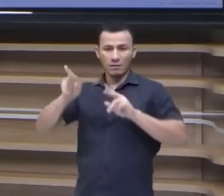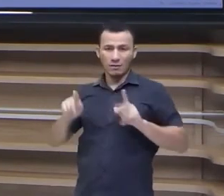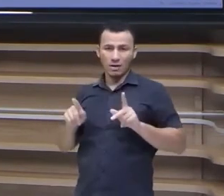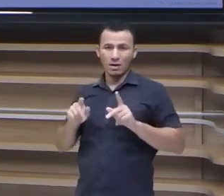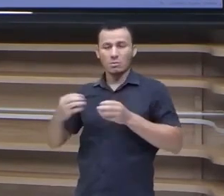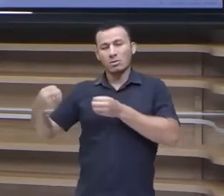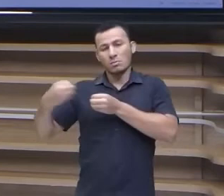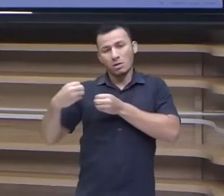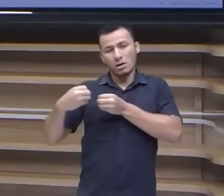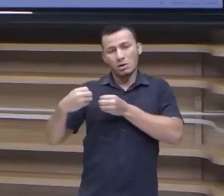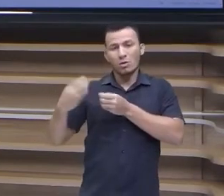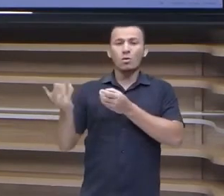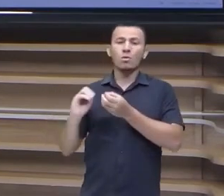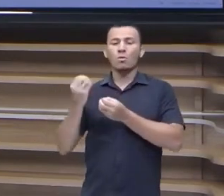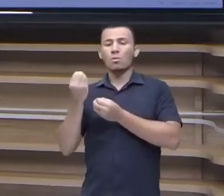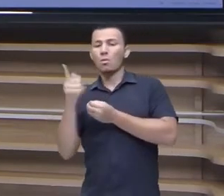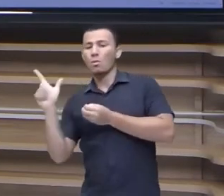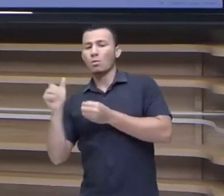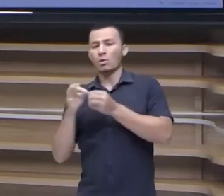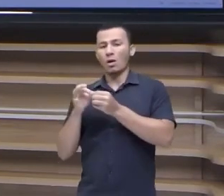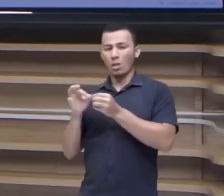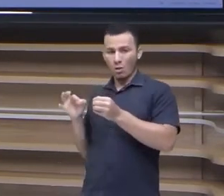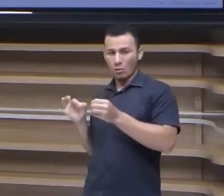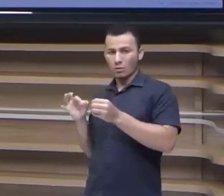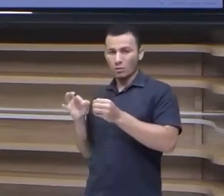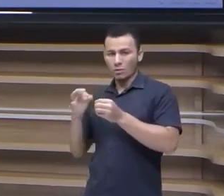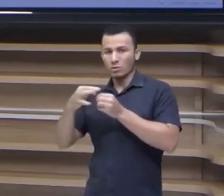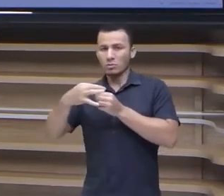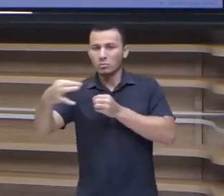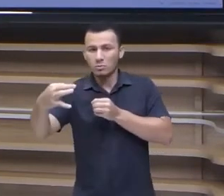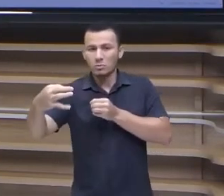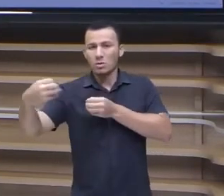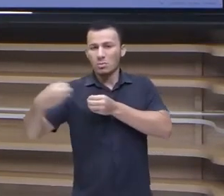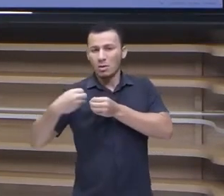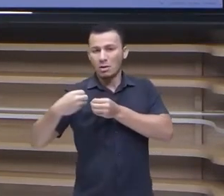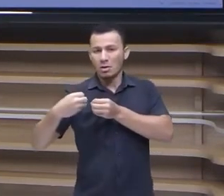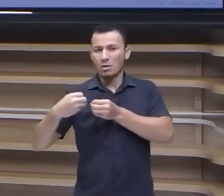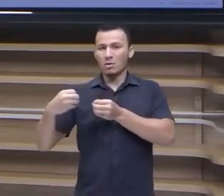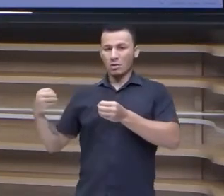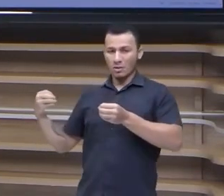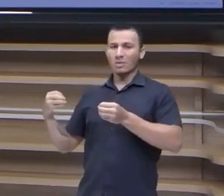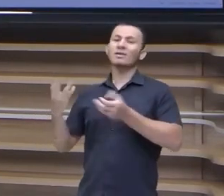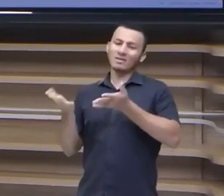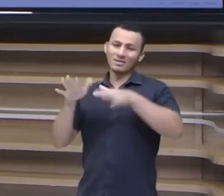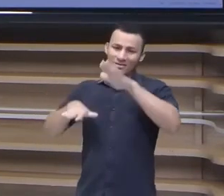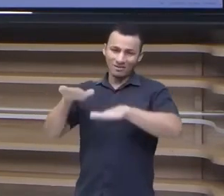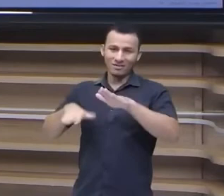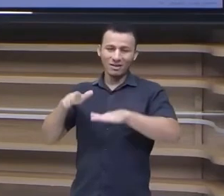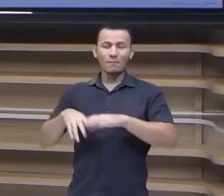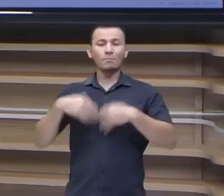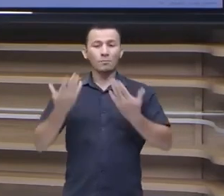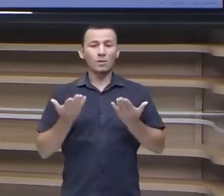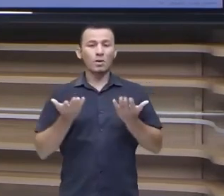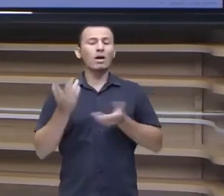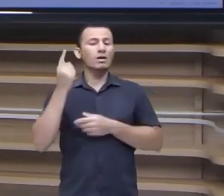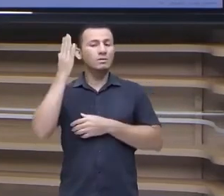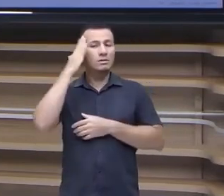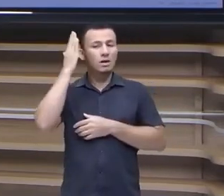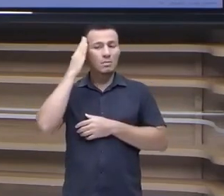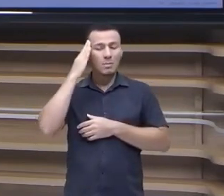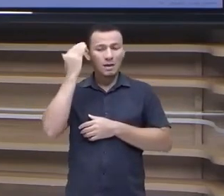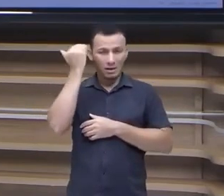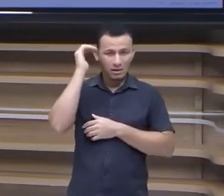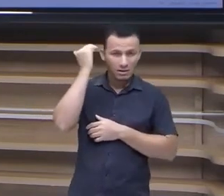mais próximo de mim, pode estar mais para trás, mais longe. Então, para ver se nós entendemos bem